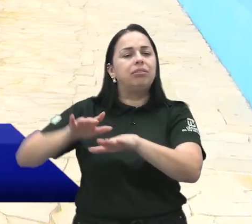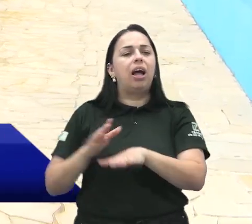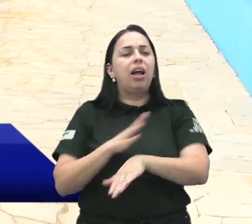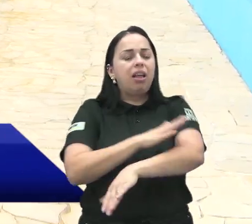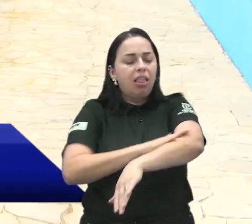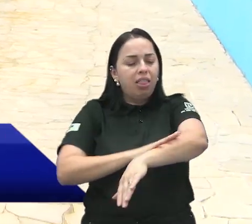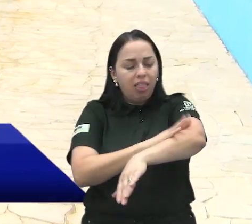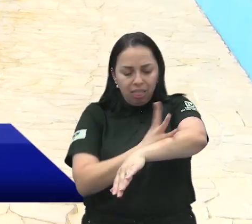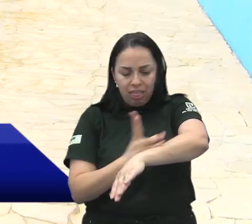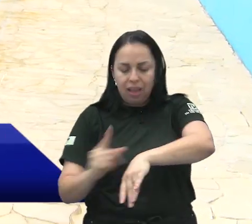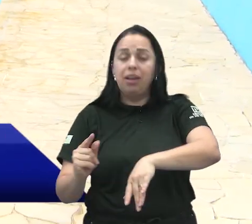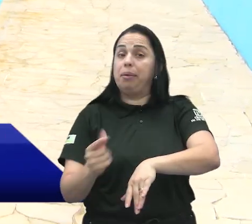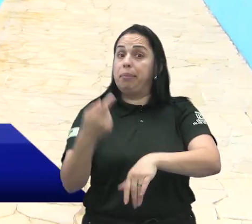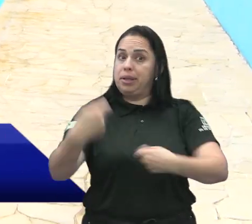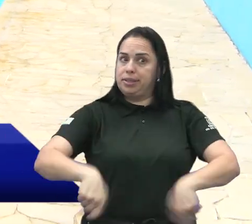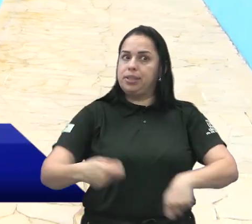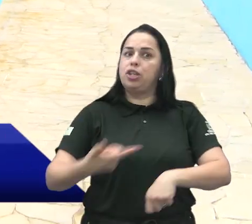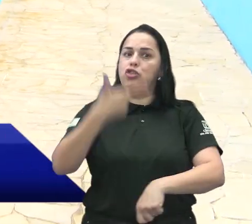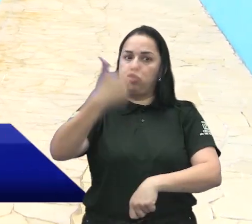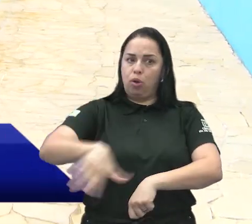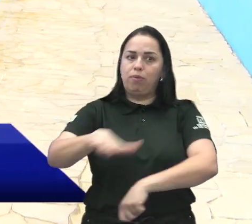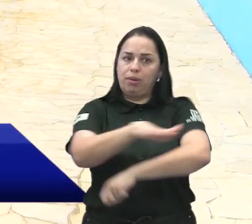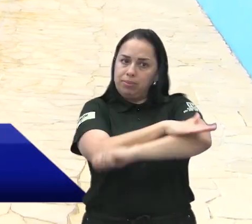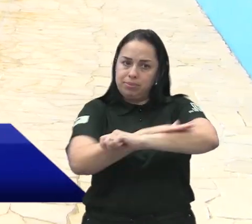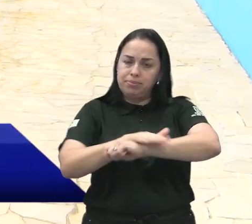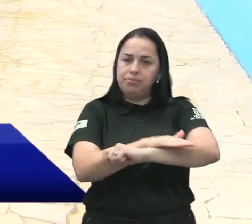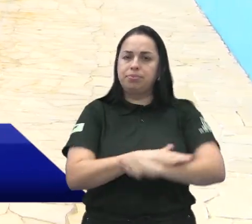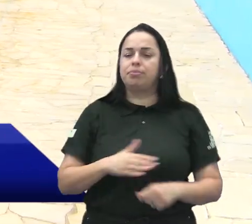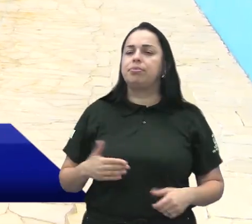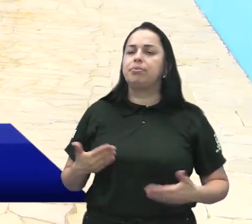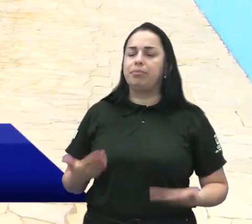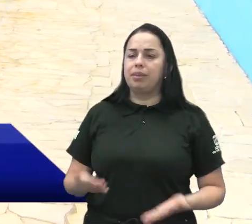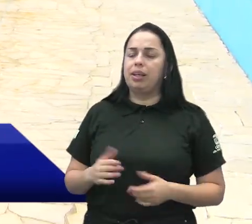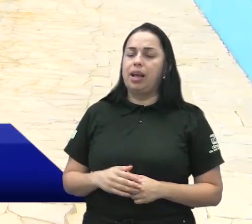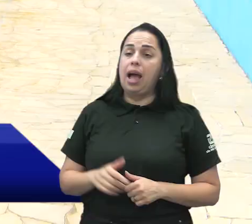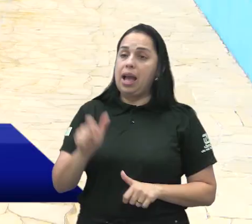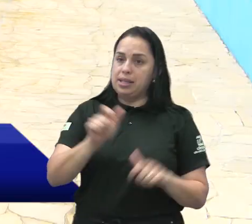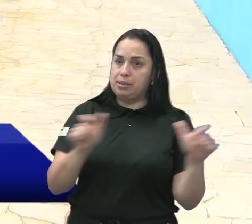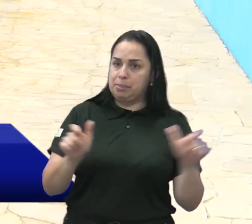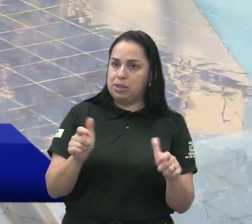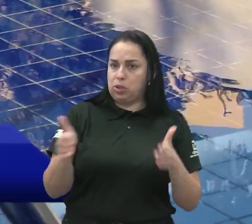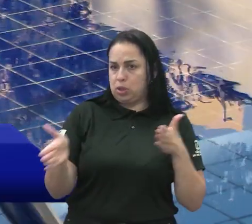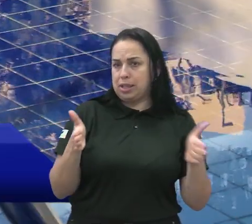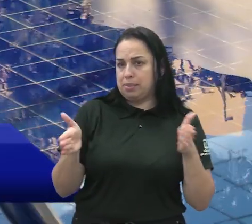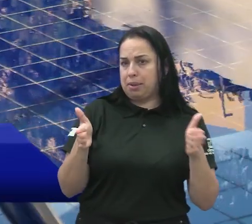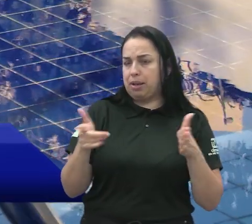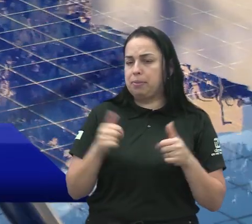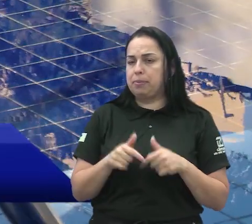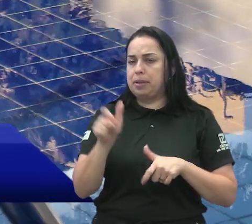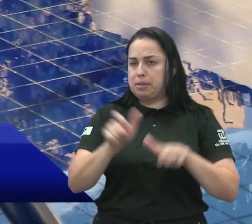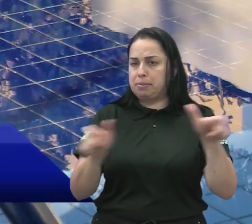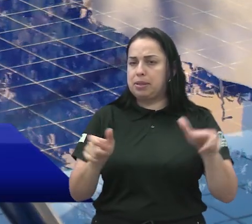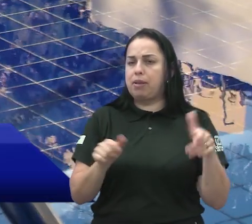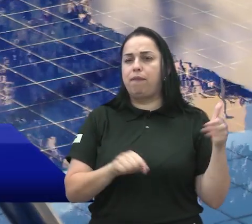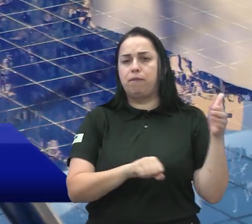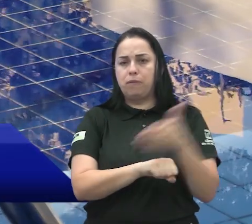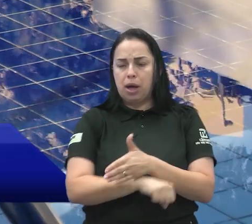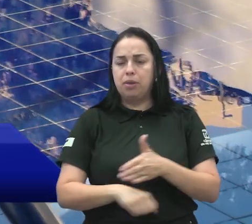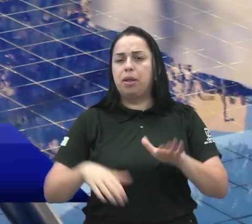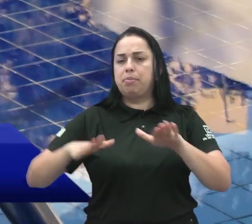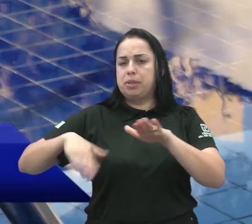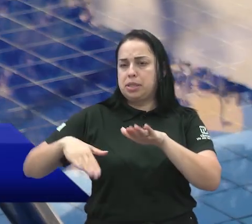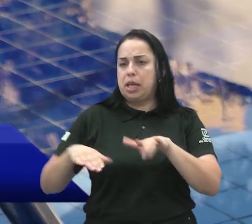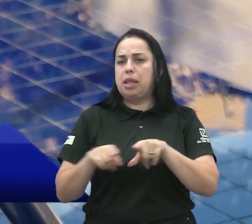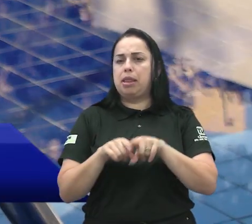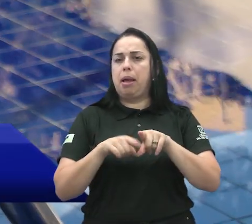normalmente. E aí, a necessidade de reaplicar para evitar danos maiores. Doutora, muitas pessoas, né, nesse período de verão, vão aí